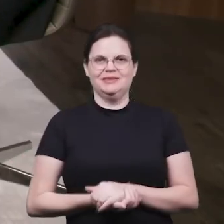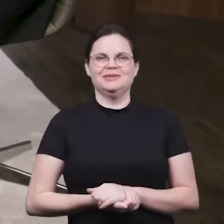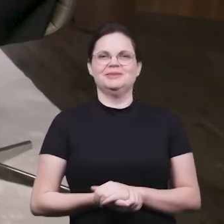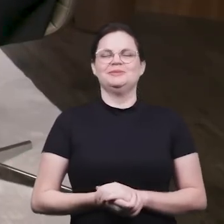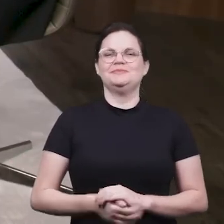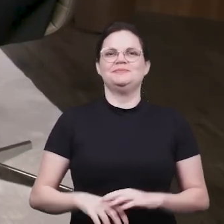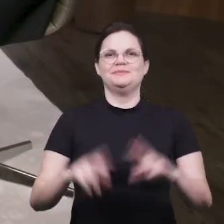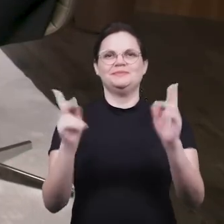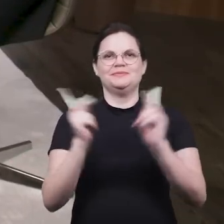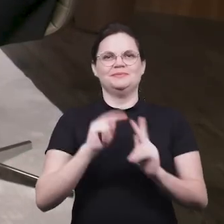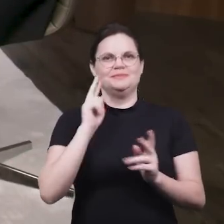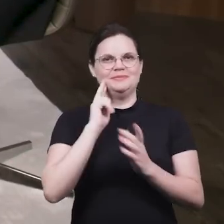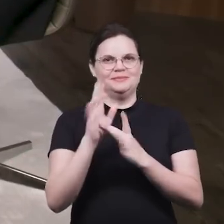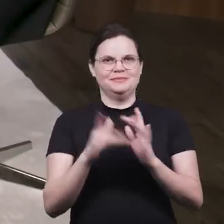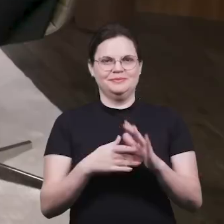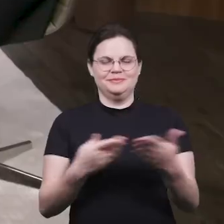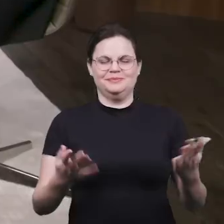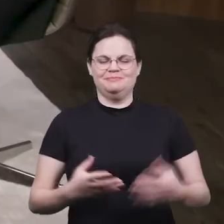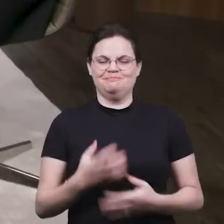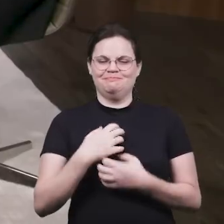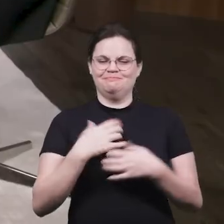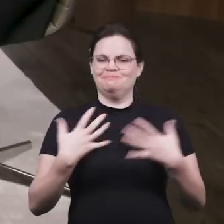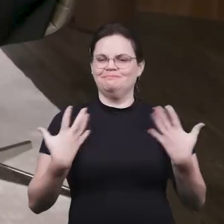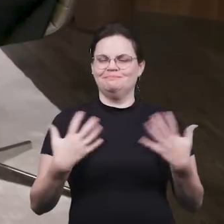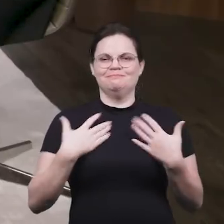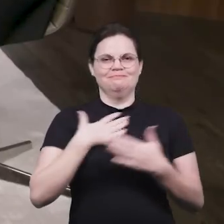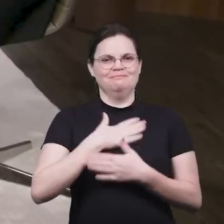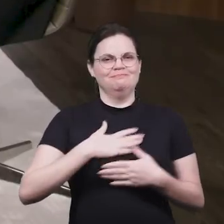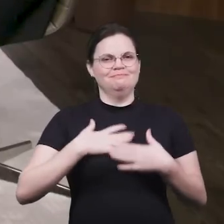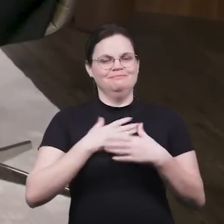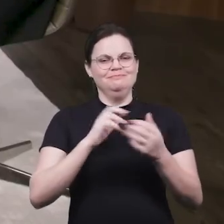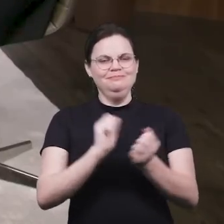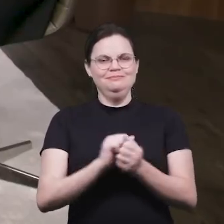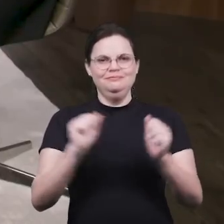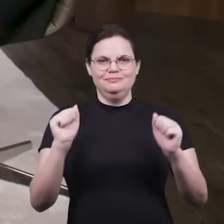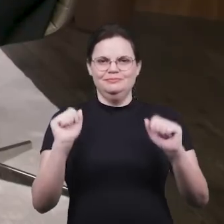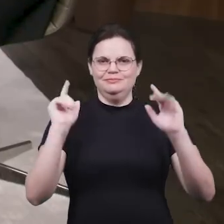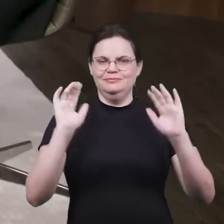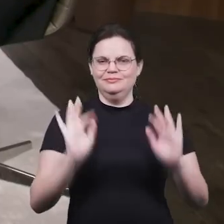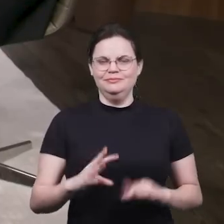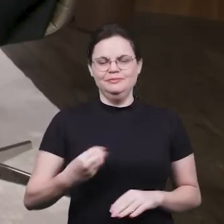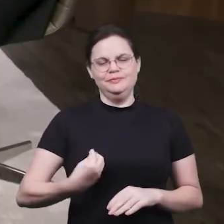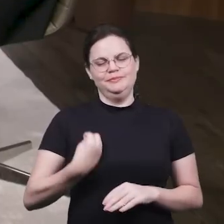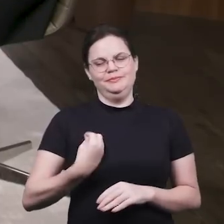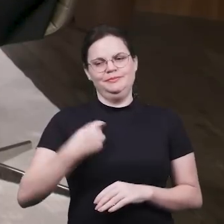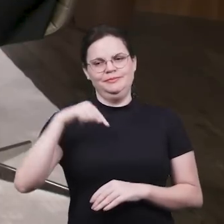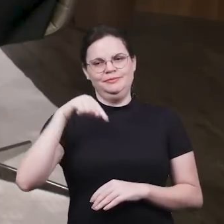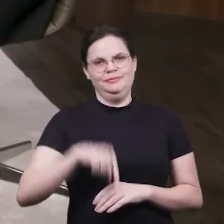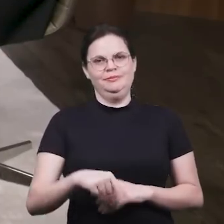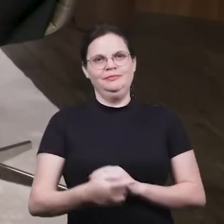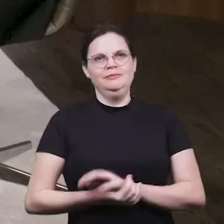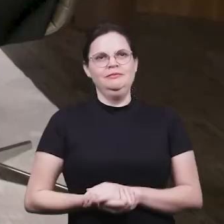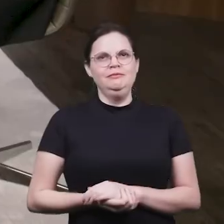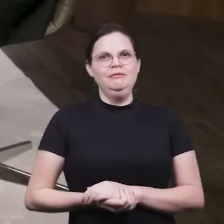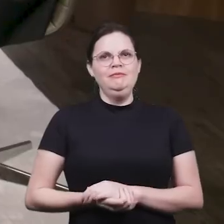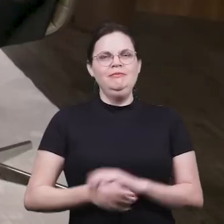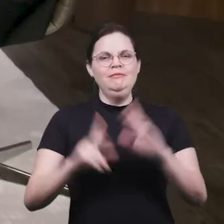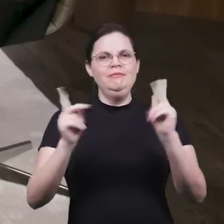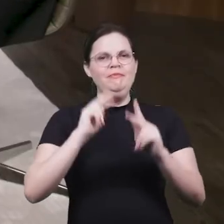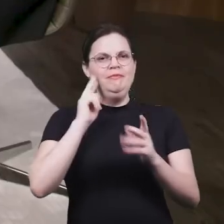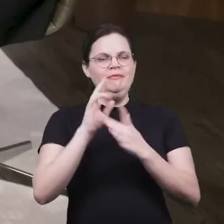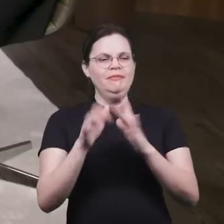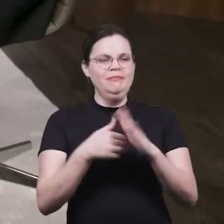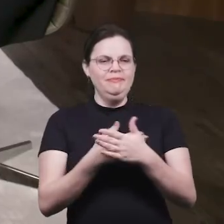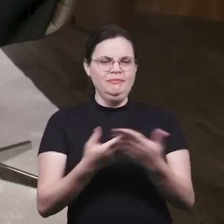paz do Senhor é uma grande alegria, um prazer, uma bênção de poder estar mais uma vez convosco. Paz do Senhor